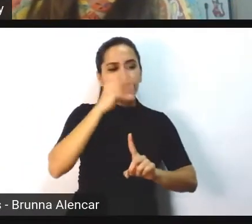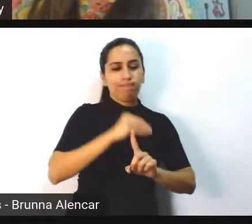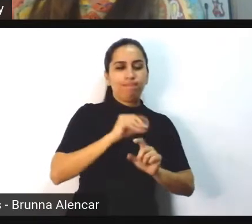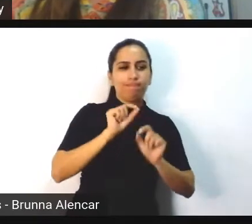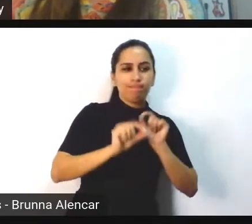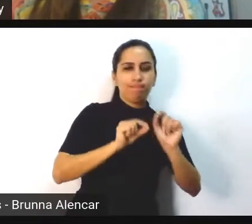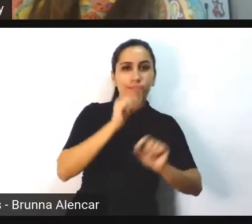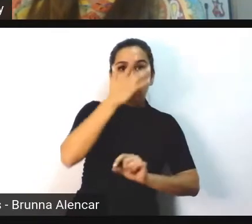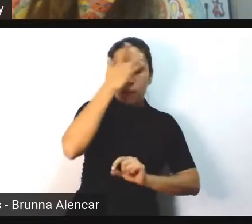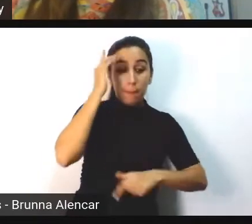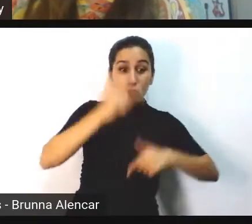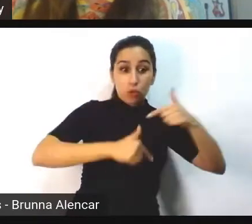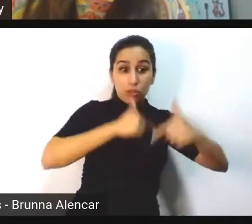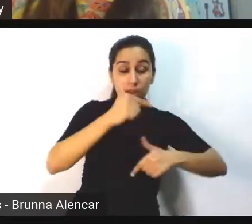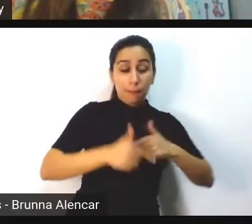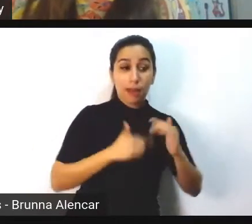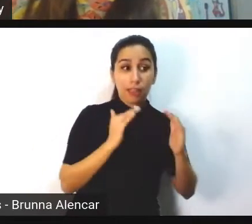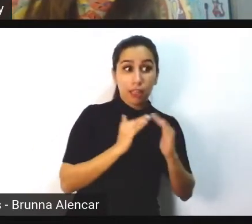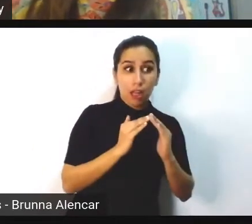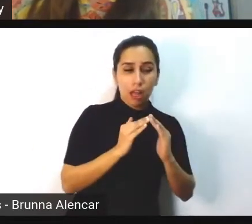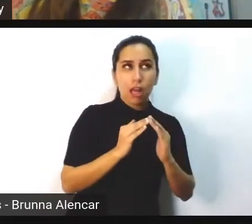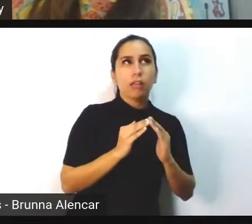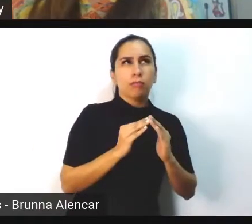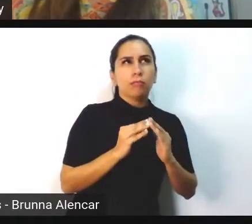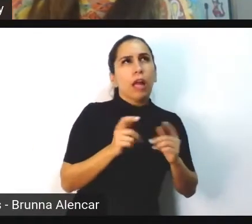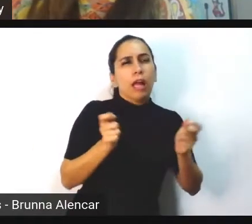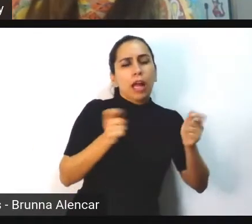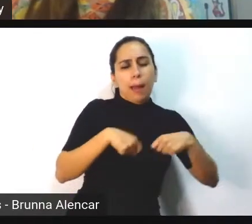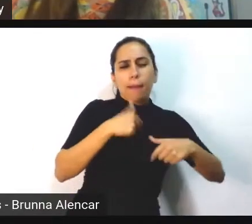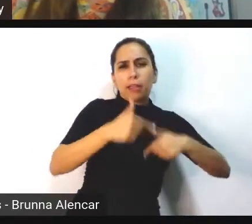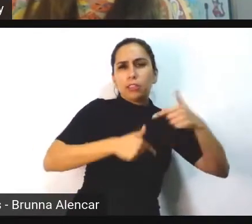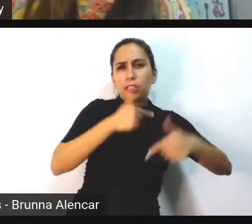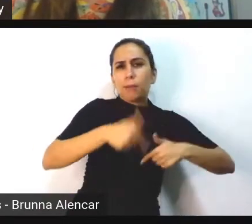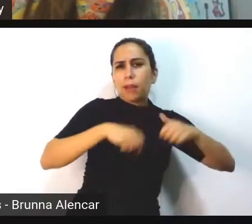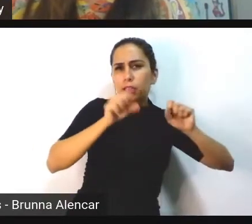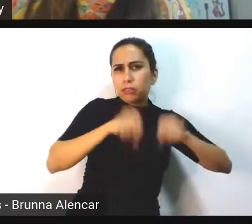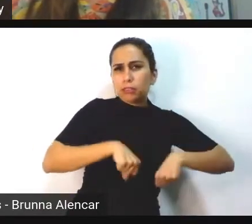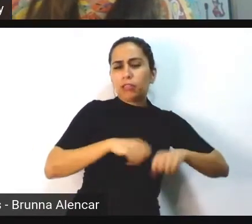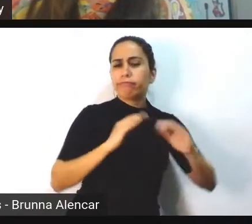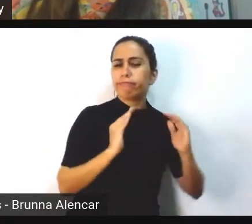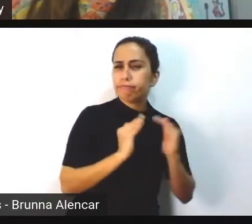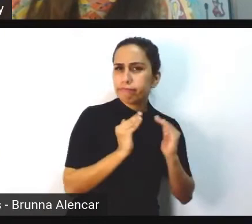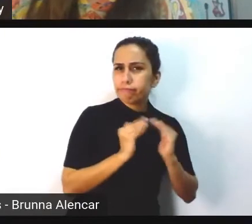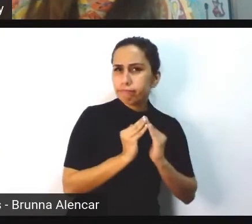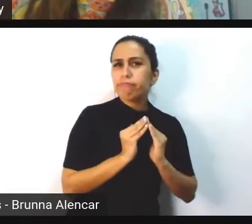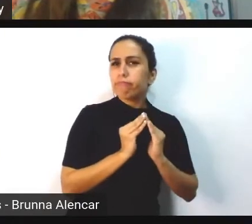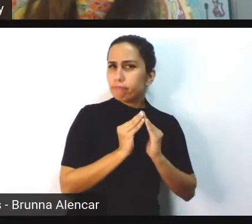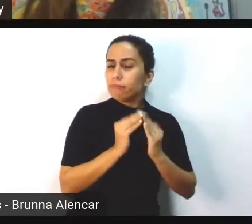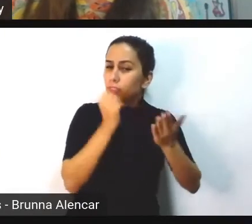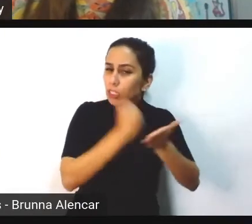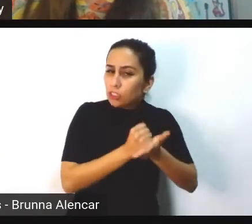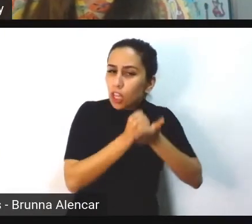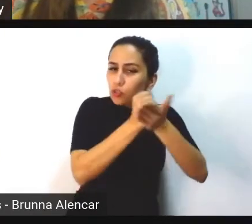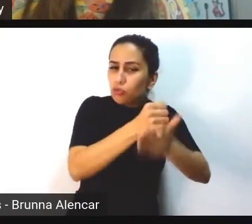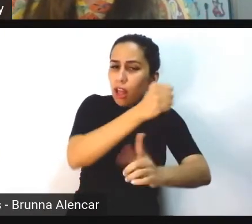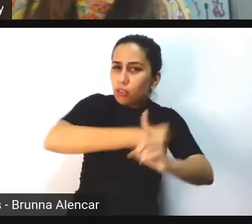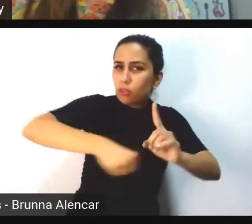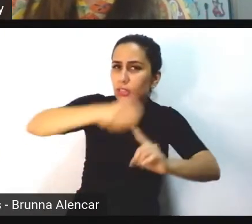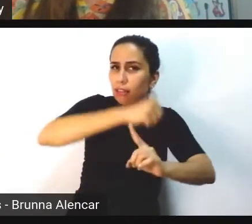dá, sim, para fazer a sua produção, dá para atender os anseios da sociedade em seu domicílio. Obviamente, de